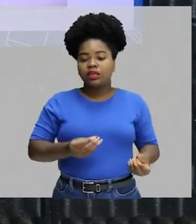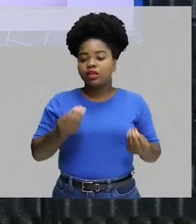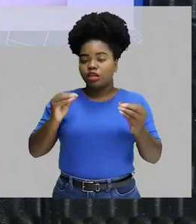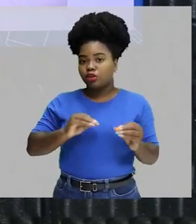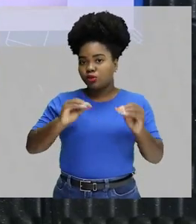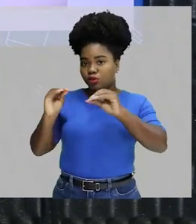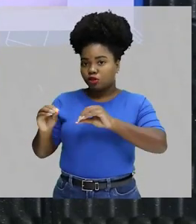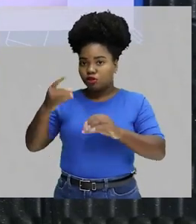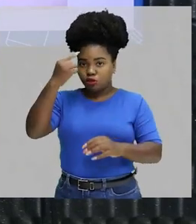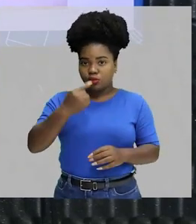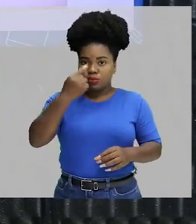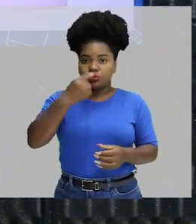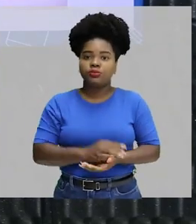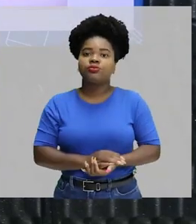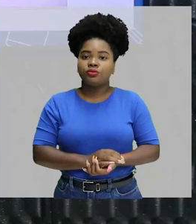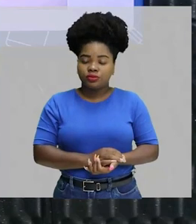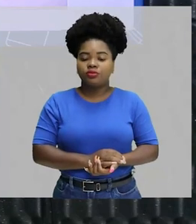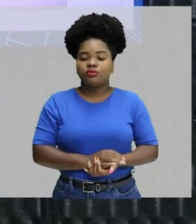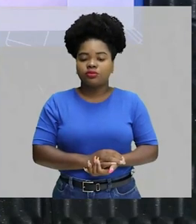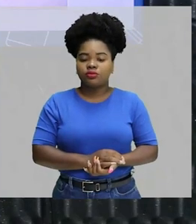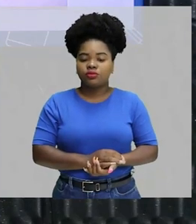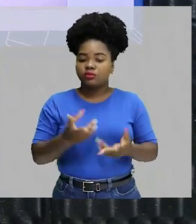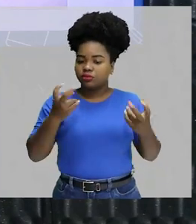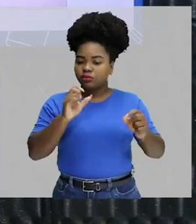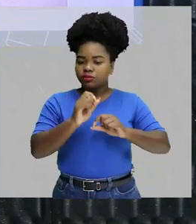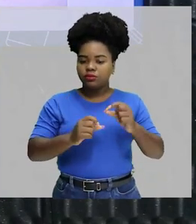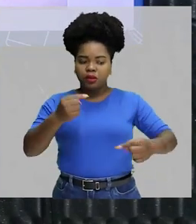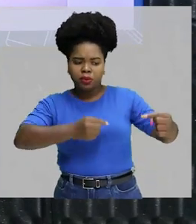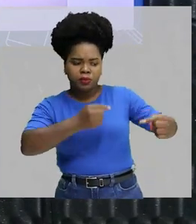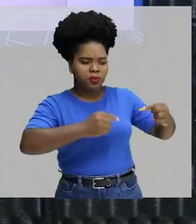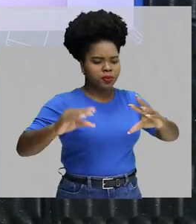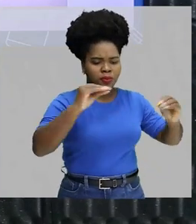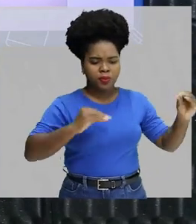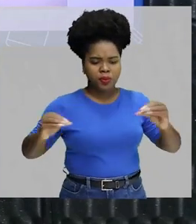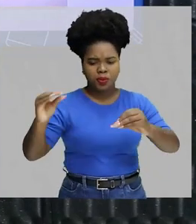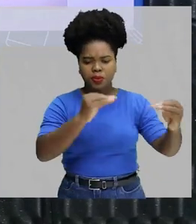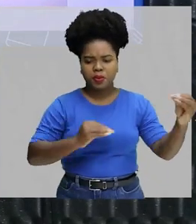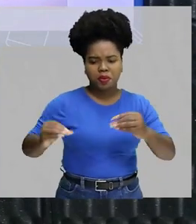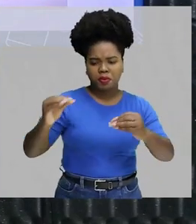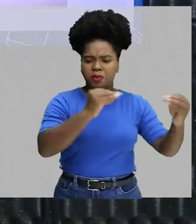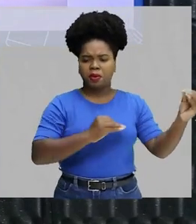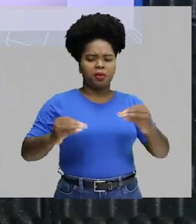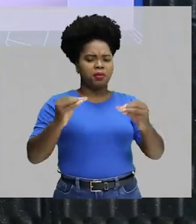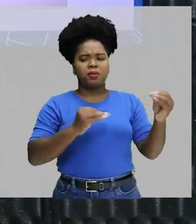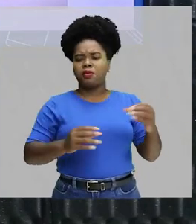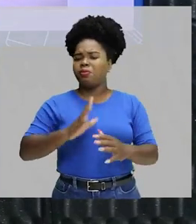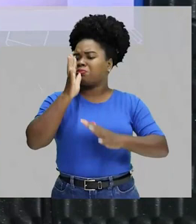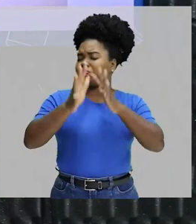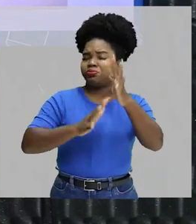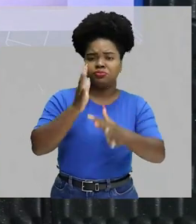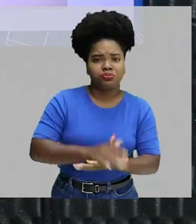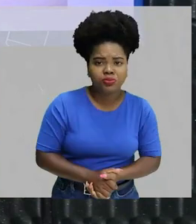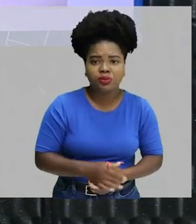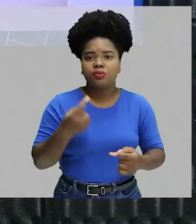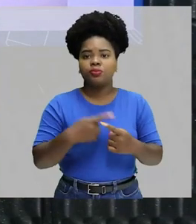para ver que o o debate está acirrado porque por quê Porque coisas polêmicas geram discussão mas essa discussão não